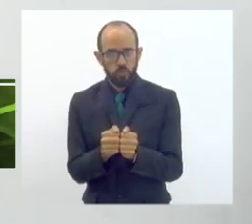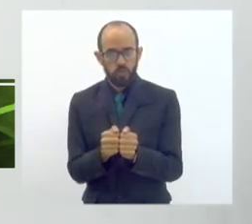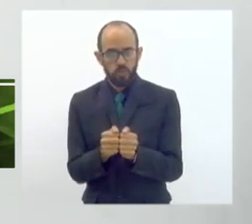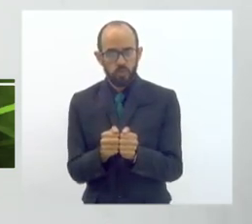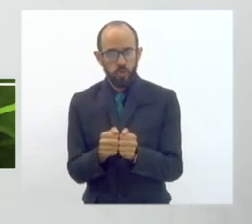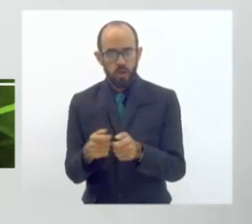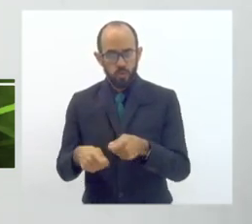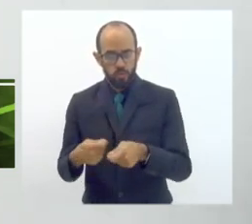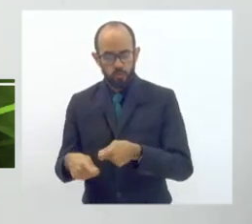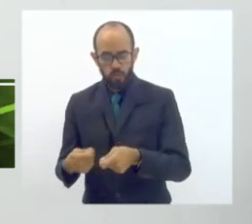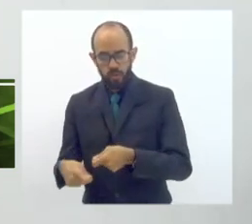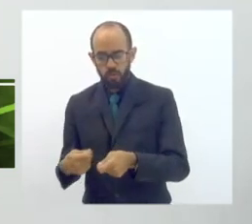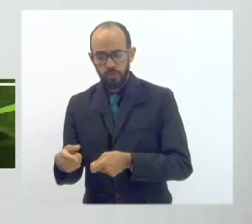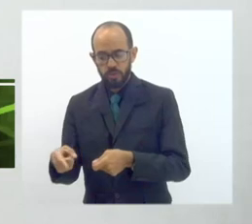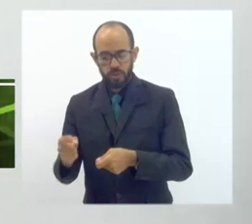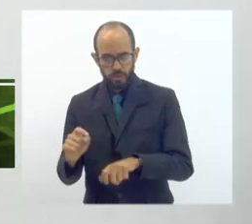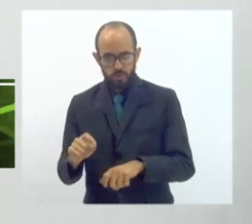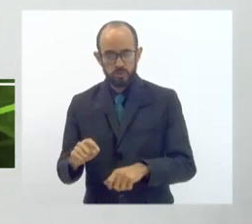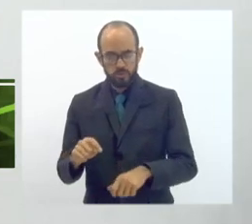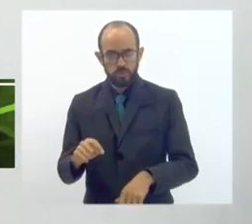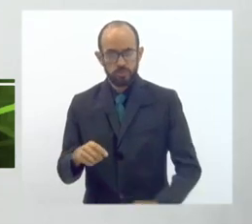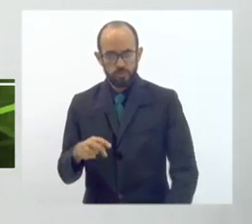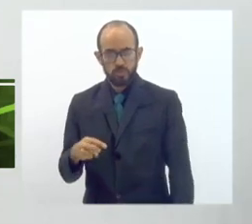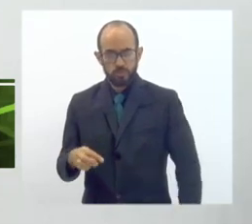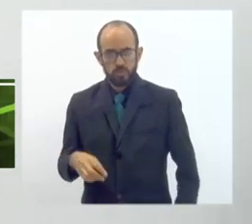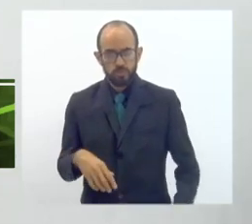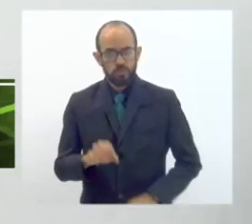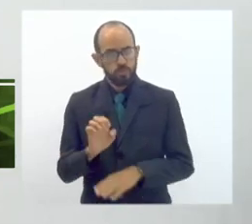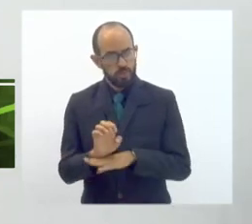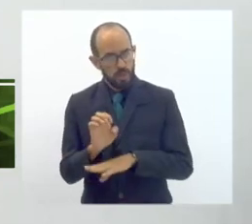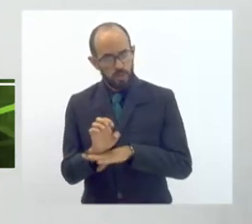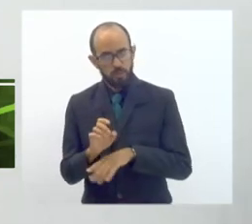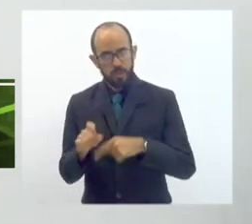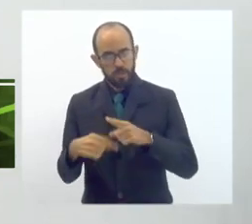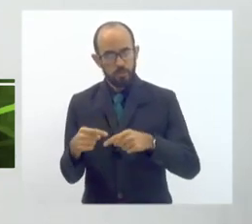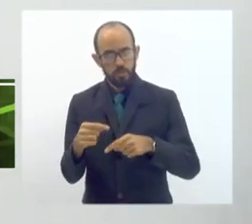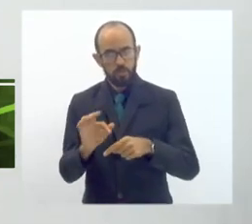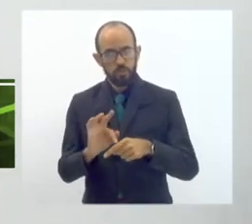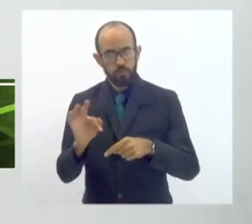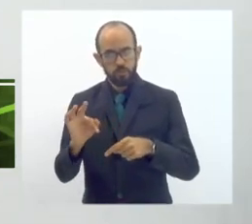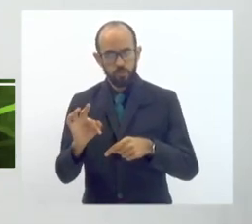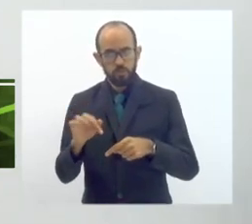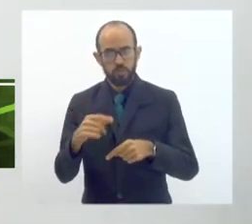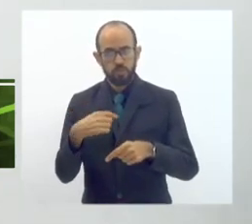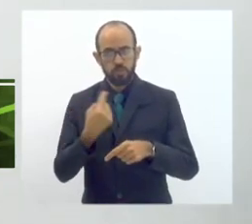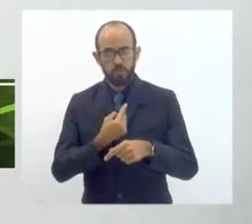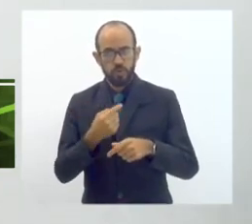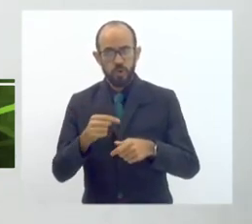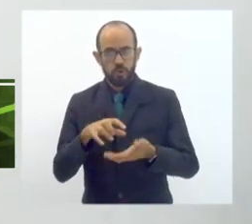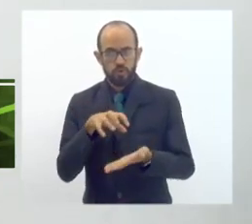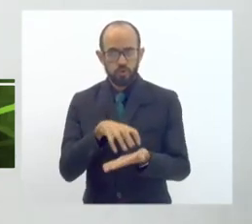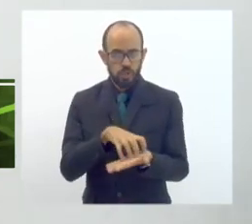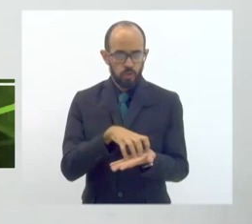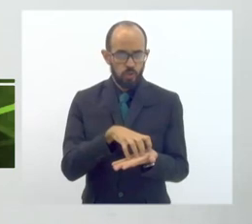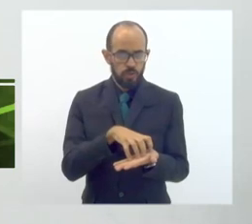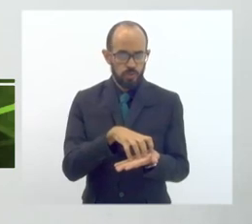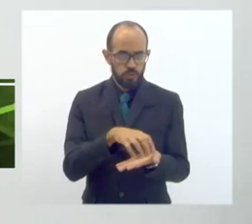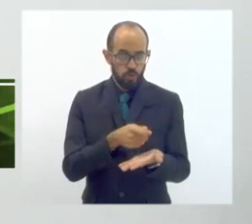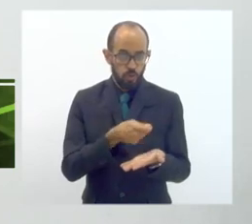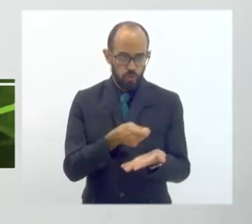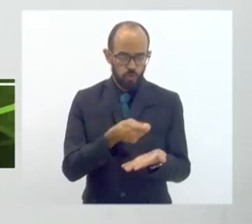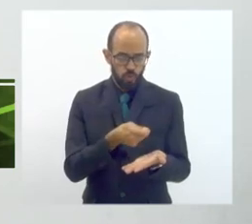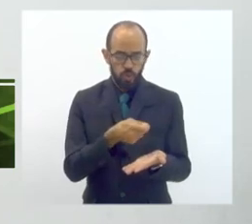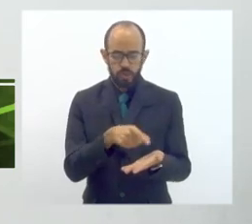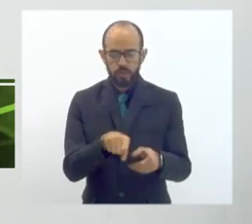com a Procuradoria, para que, quem sabe, no futuro próximo, os nossos órgãos de controle também se atentem para isso